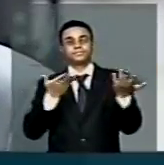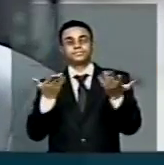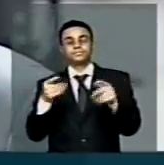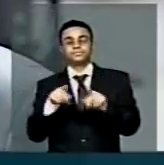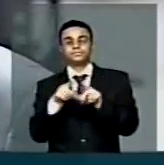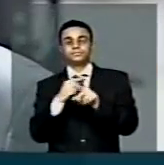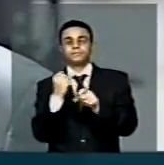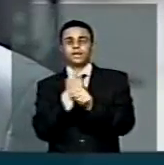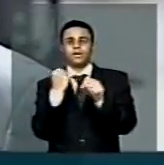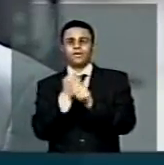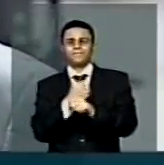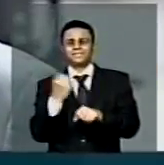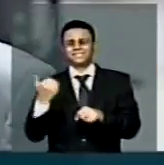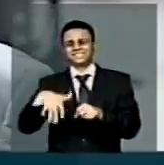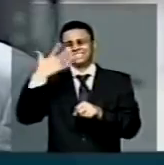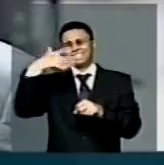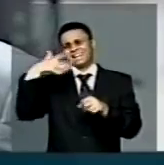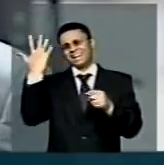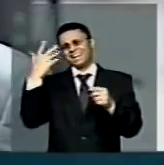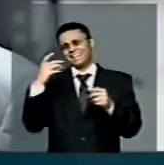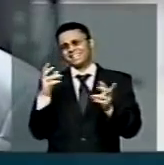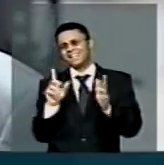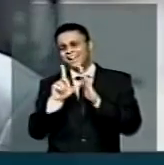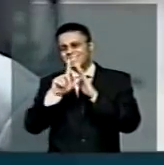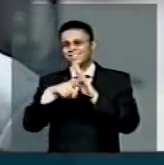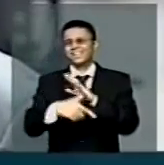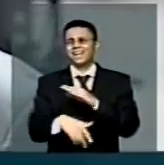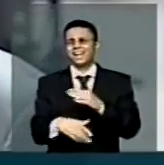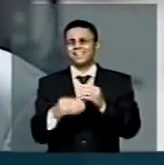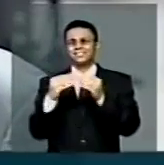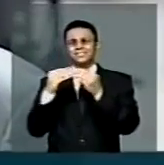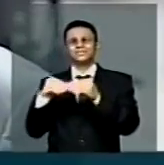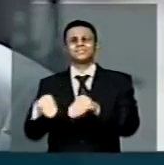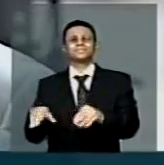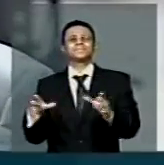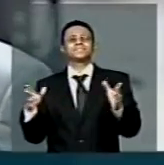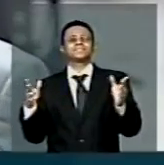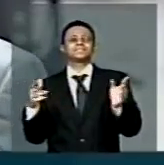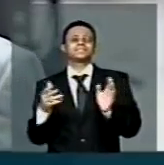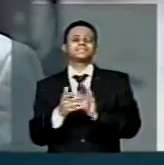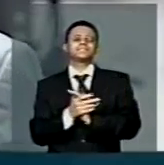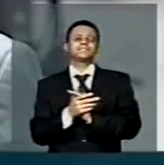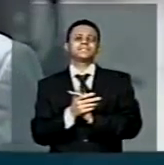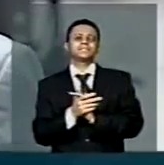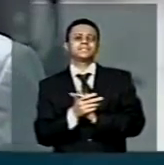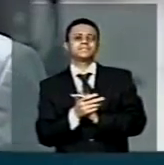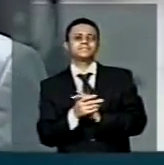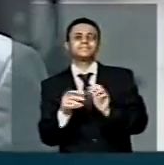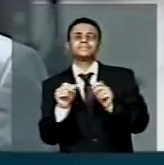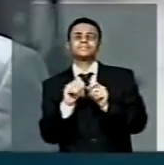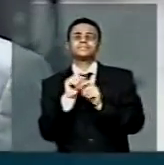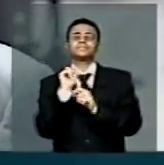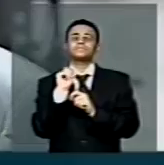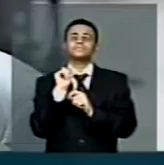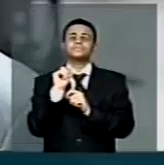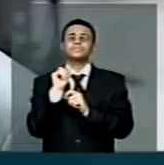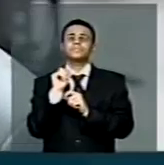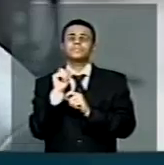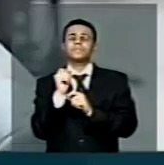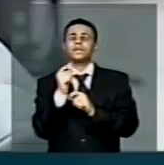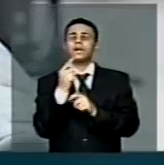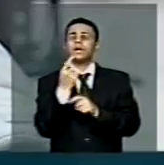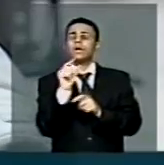obras desnecessárias, atrasos, desperdícios imensos, a ponto de fazer com que uma parte